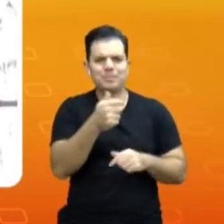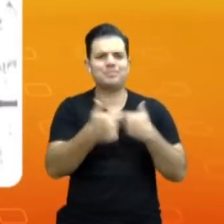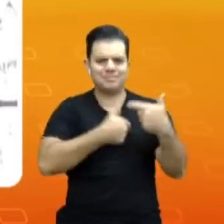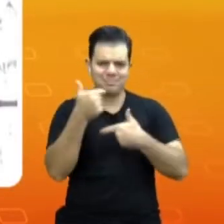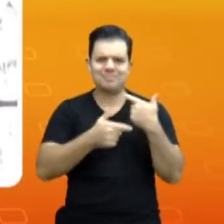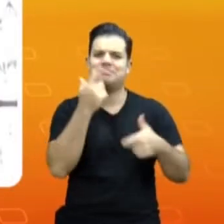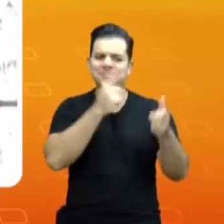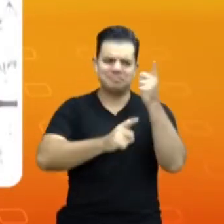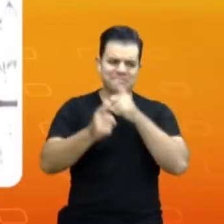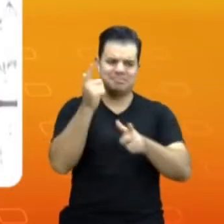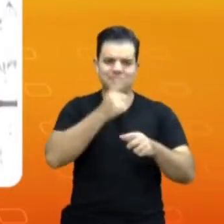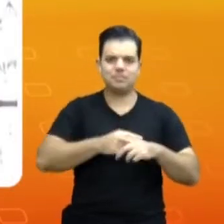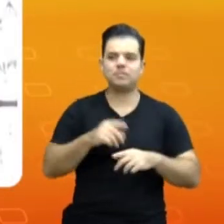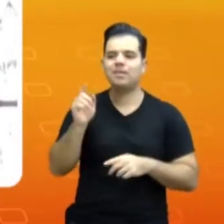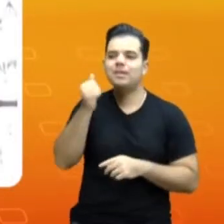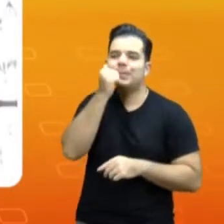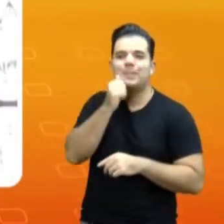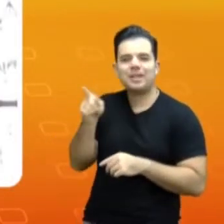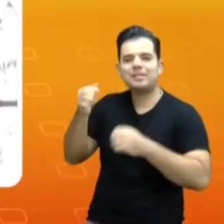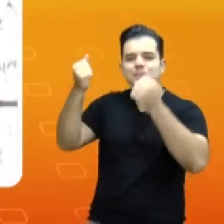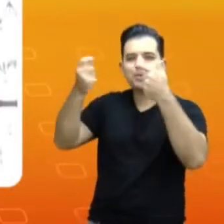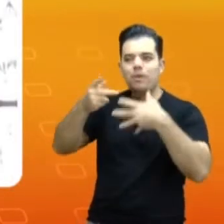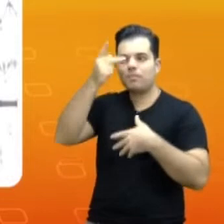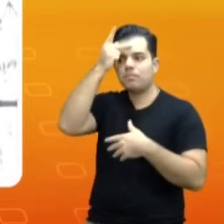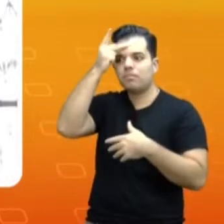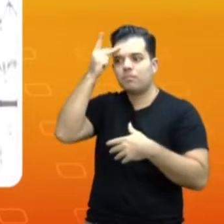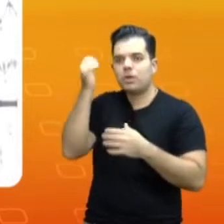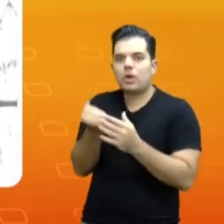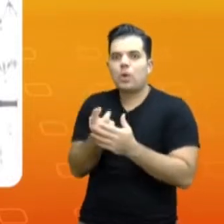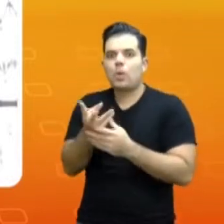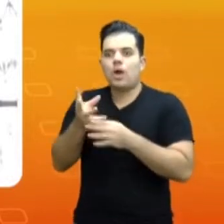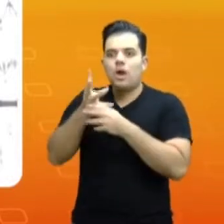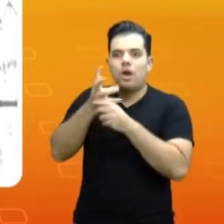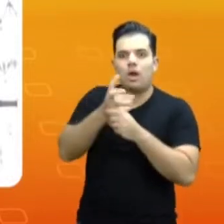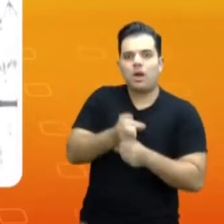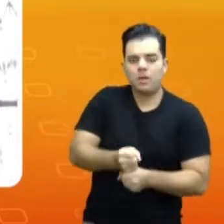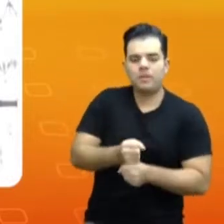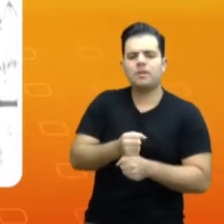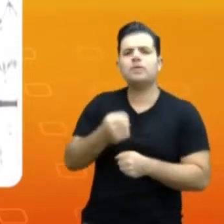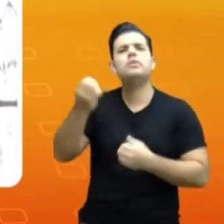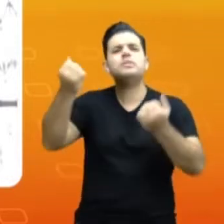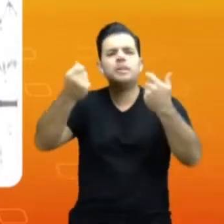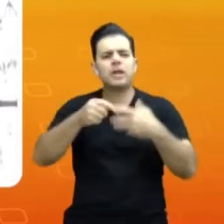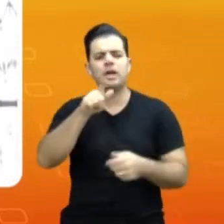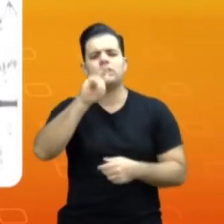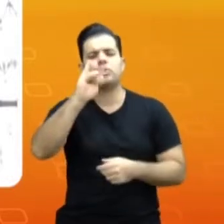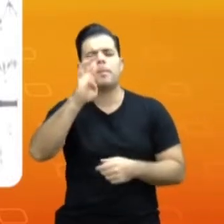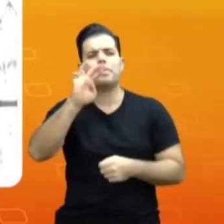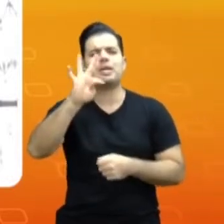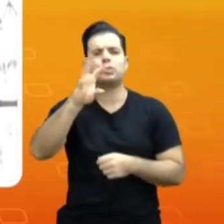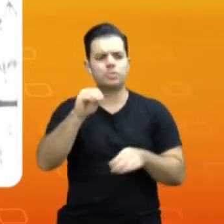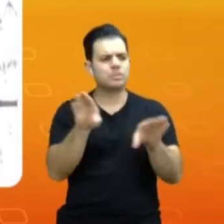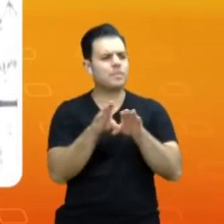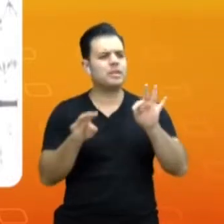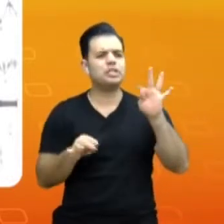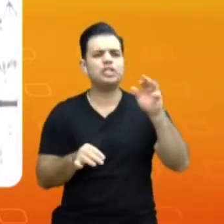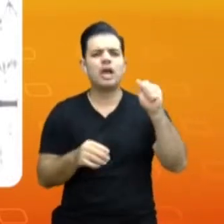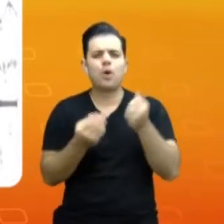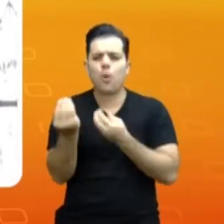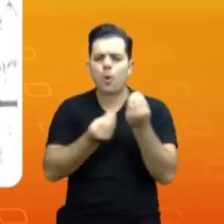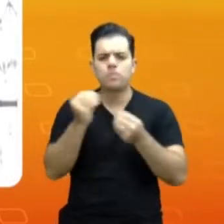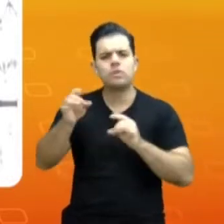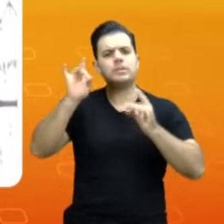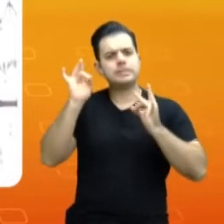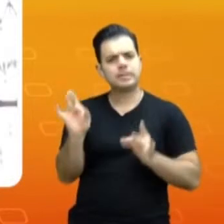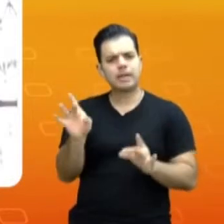A Fernanda fala sobre essa questão da quantidade de pessoas. Eu queria ouvir o Gilberto e o Thiago sobre isso. Como é que foi essa questão técnica,